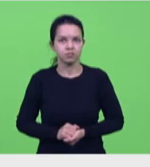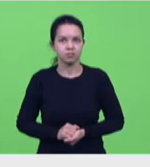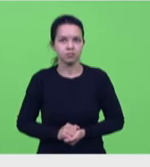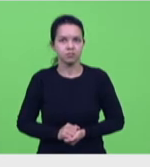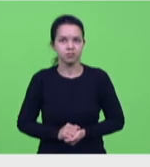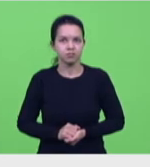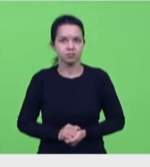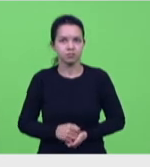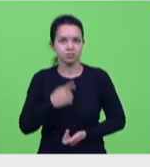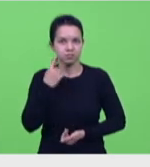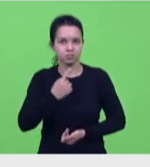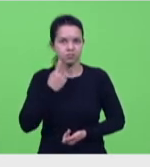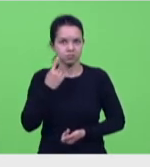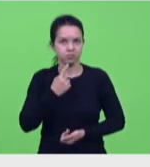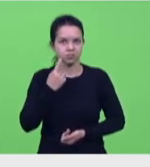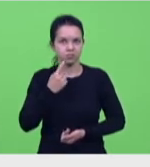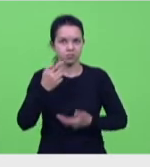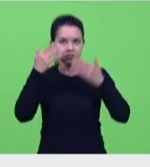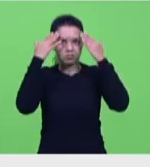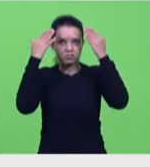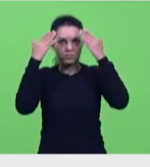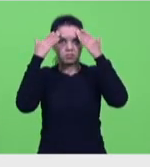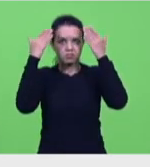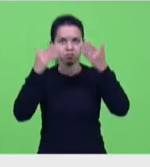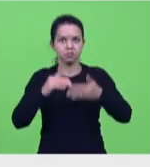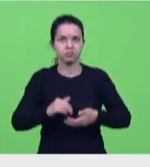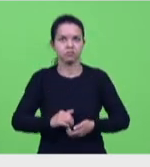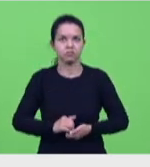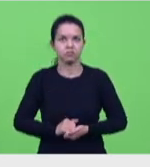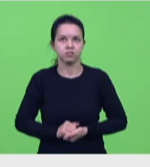Como vota deputado José Milton Schaefer?